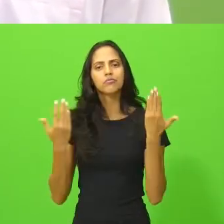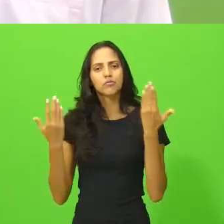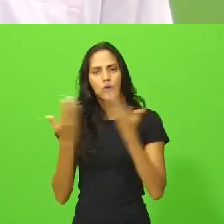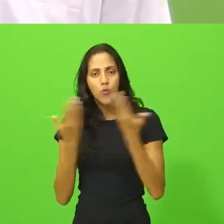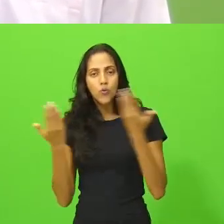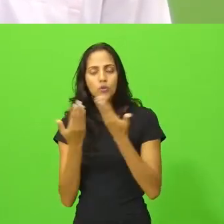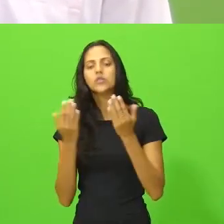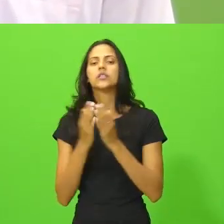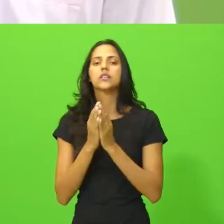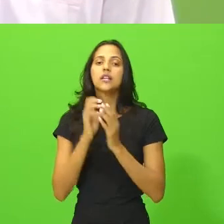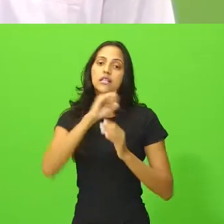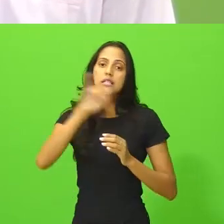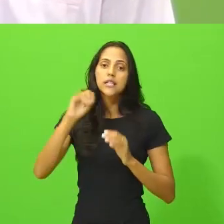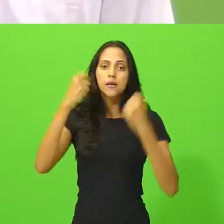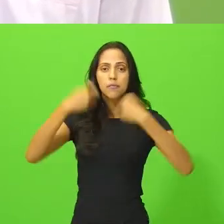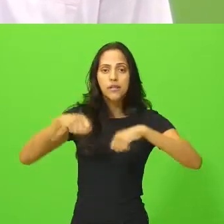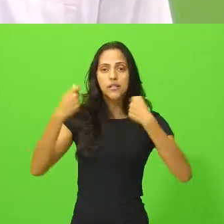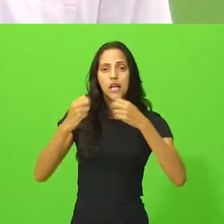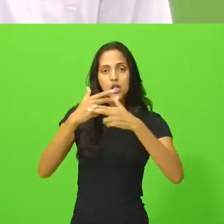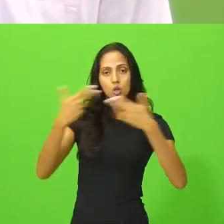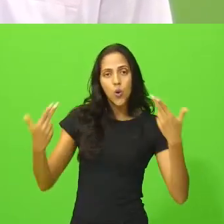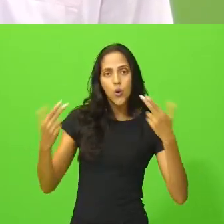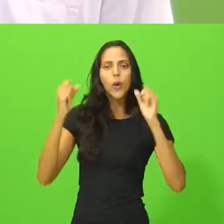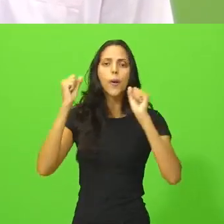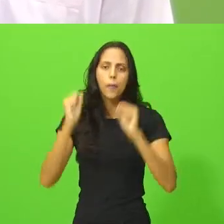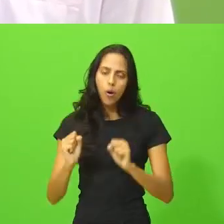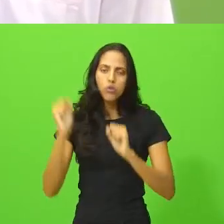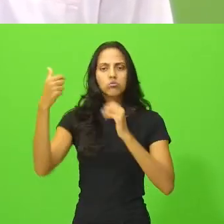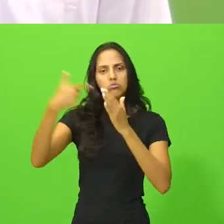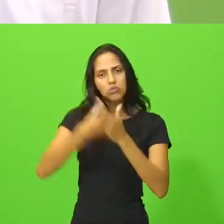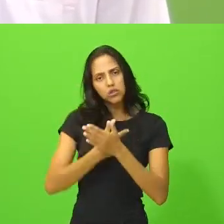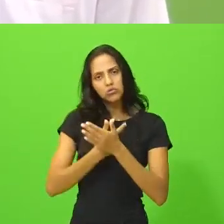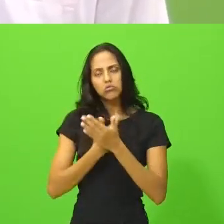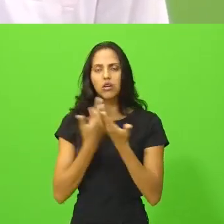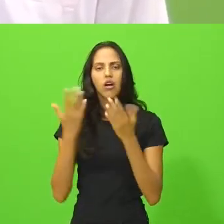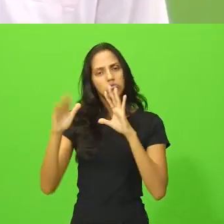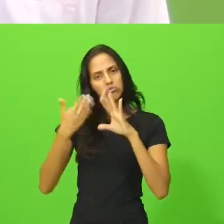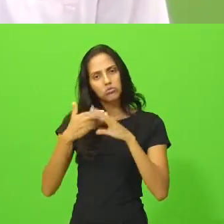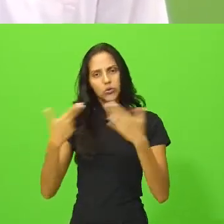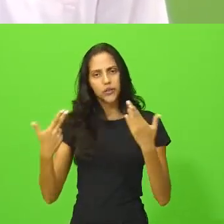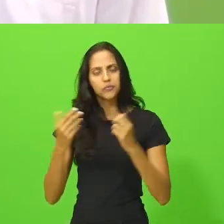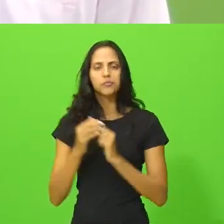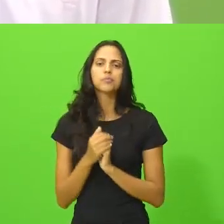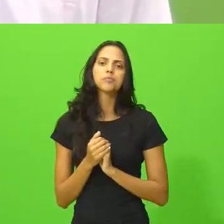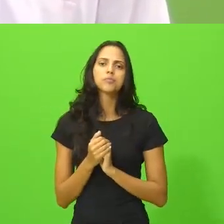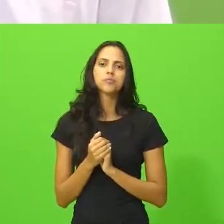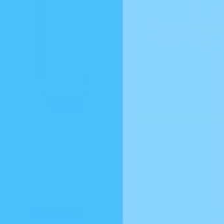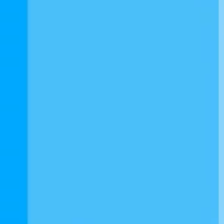e caso precisem, né, de alguma outra informação, estamos aqui à disposição.